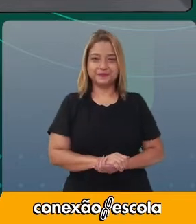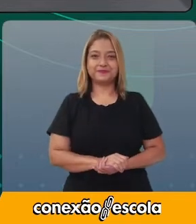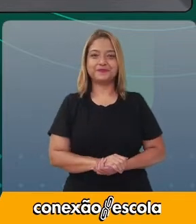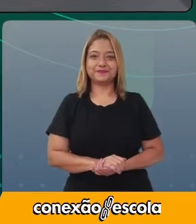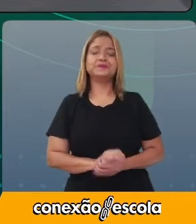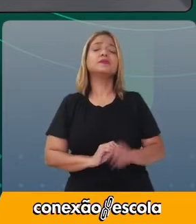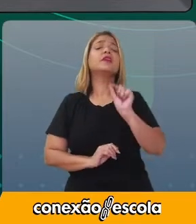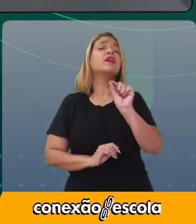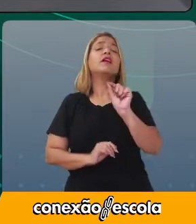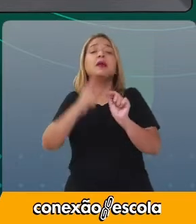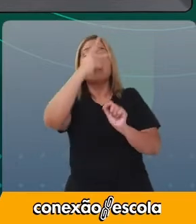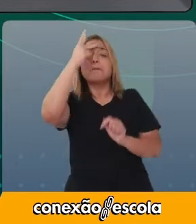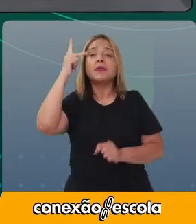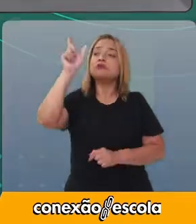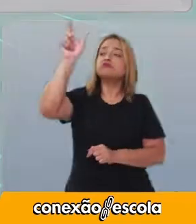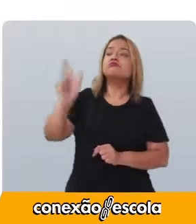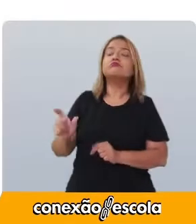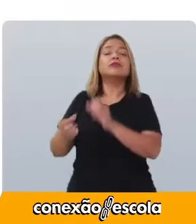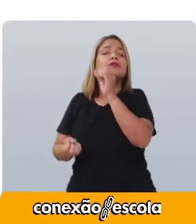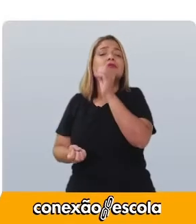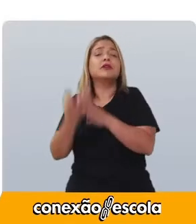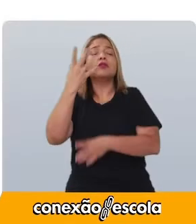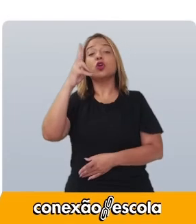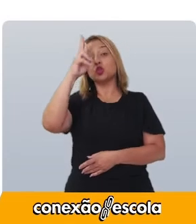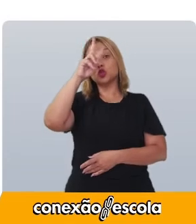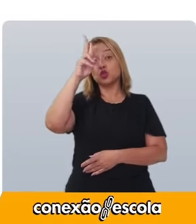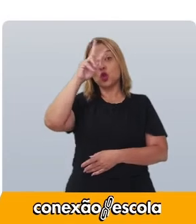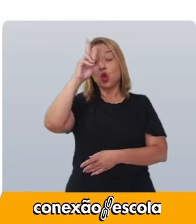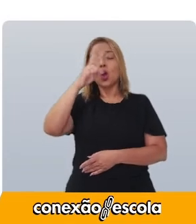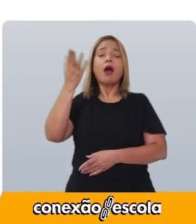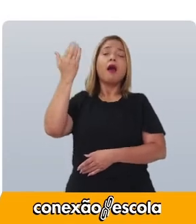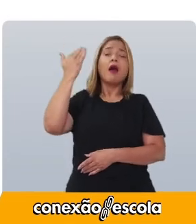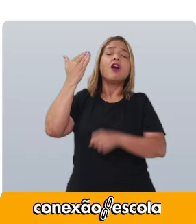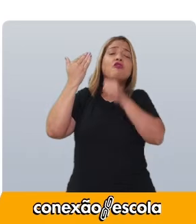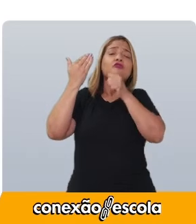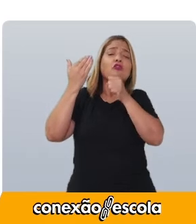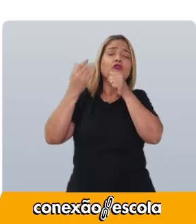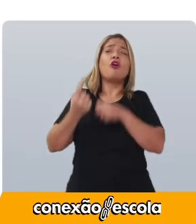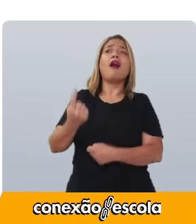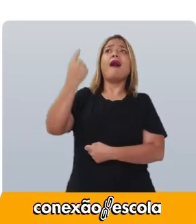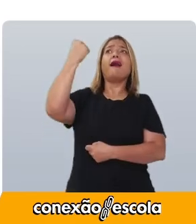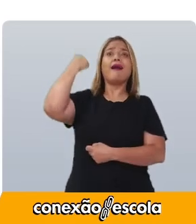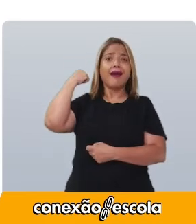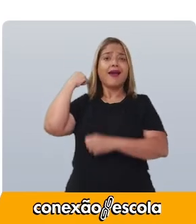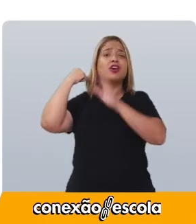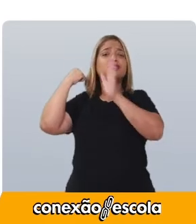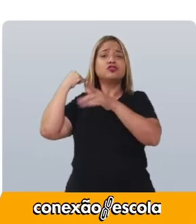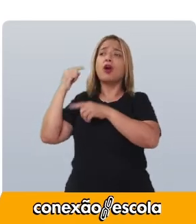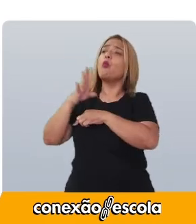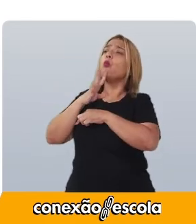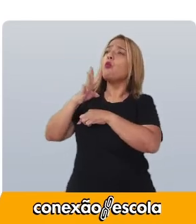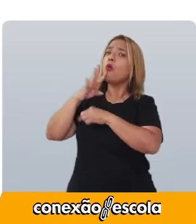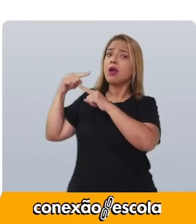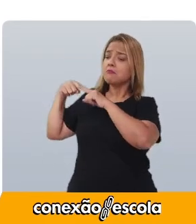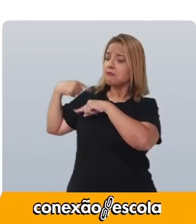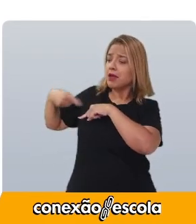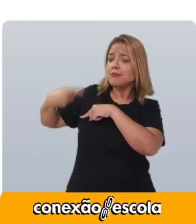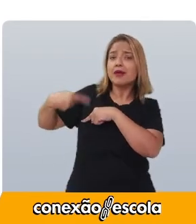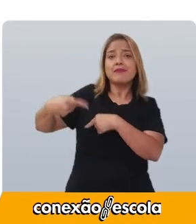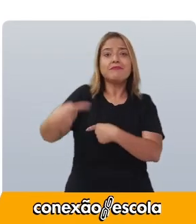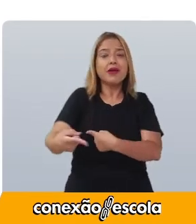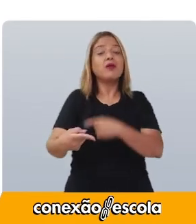Quem teria inventado essas histórias que os avós dos nossos avós já conheciam